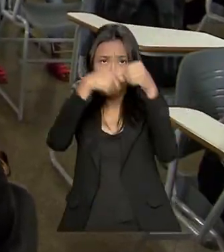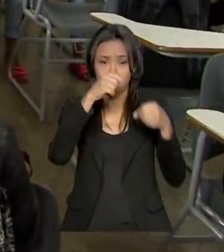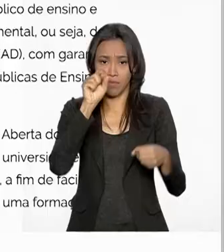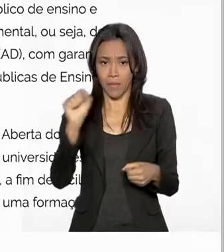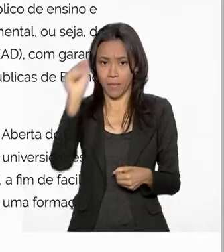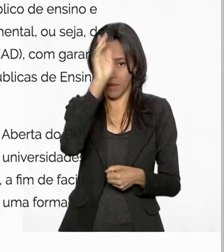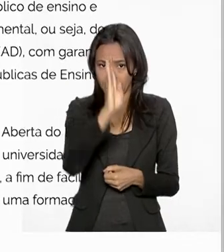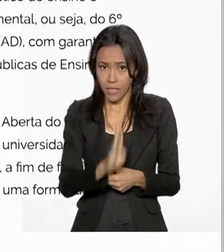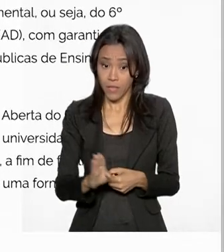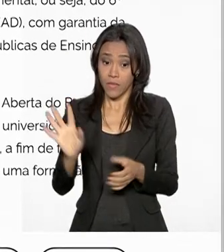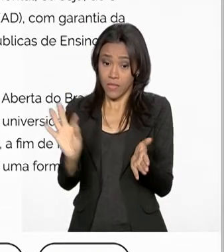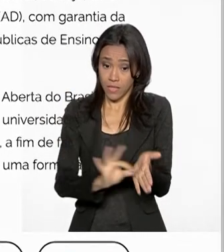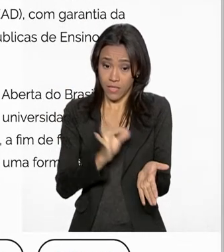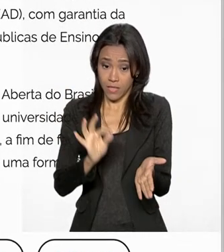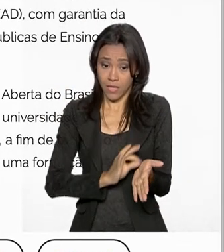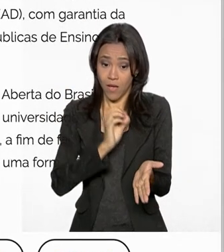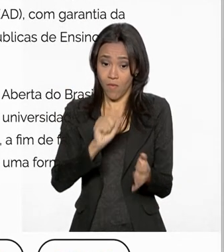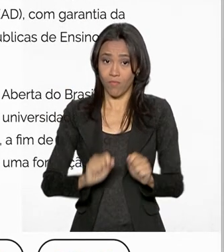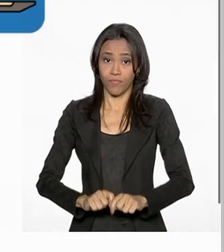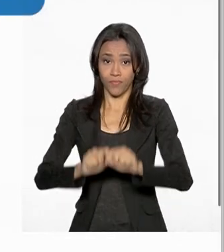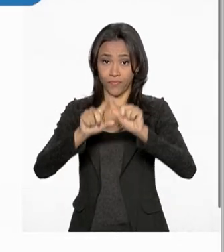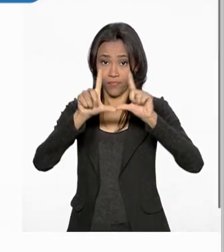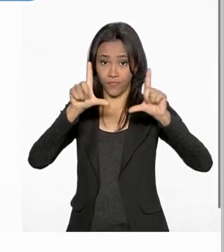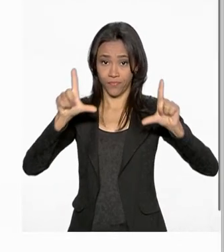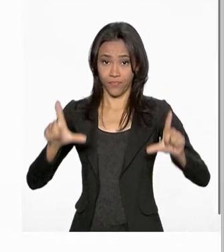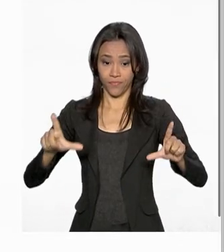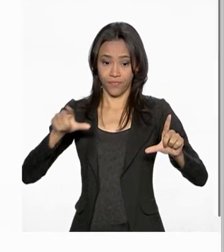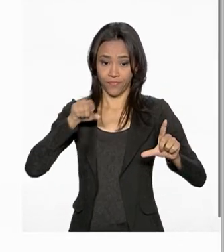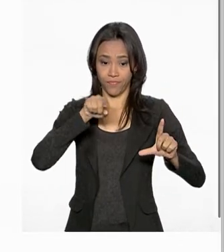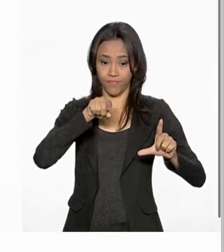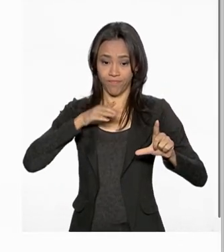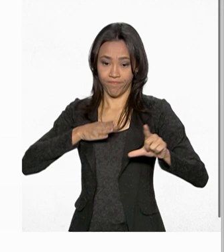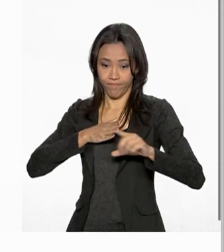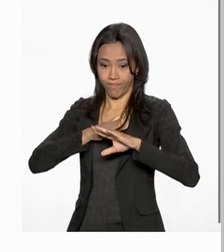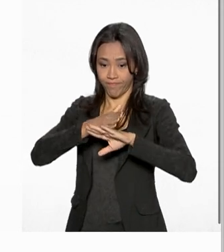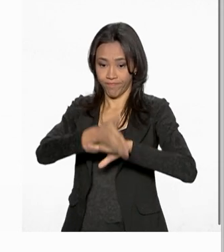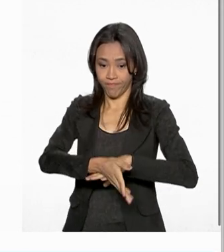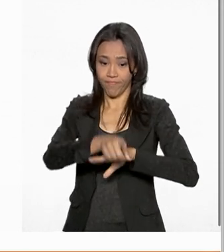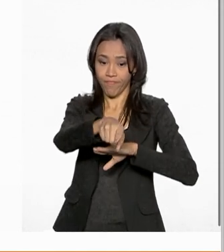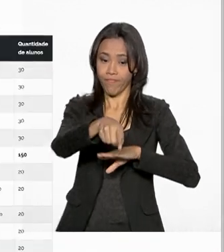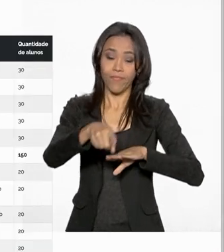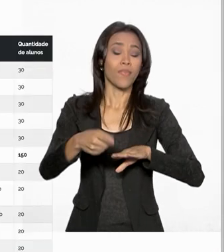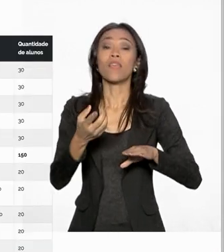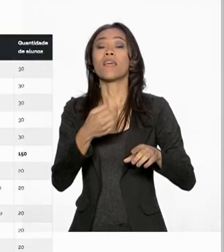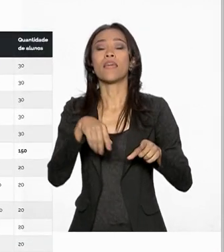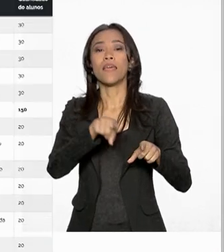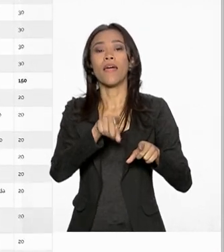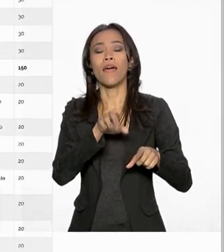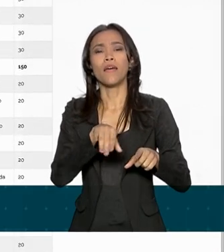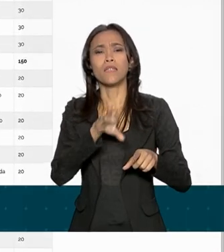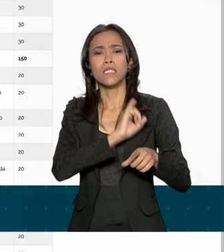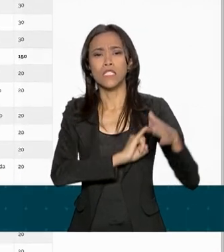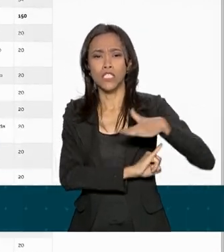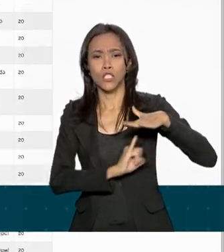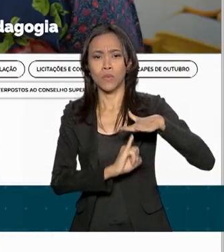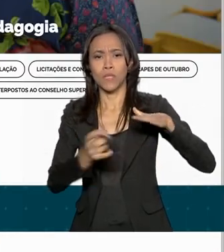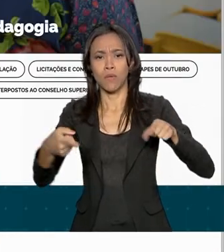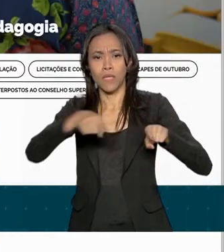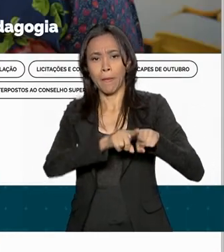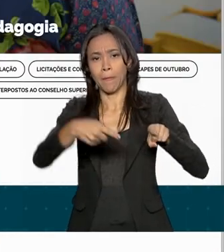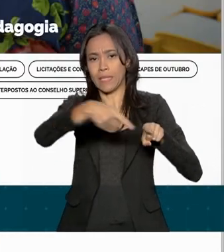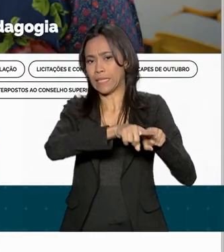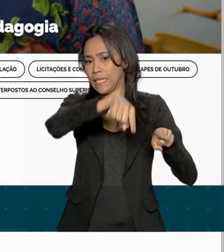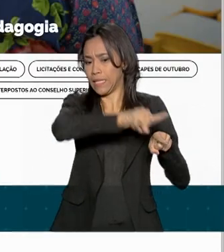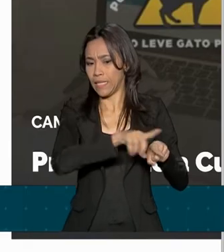inscrição deve ser feita diretamente em uma das instituições credenciadas. A lista está disponível na